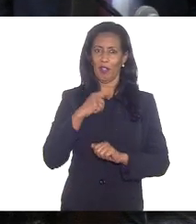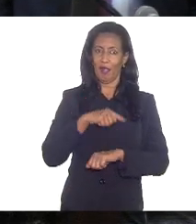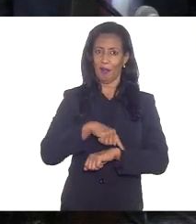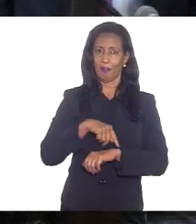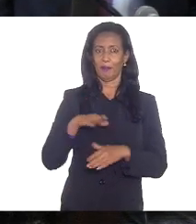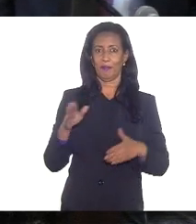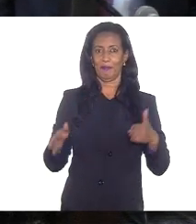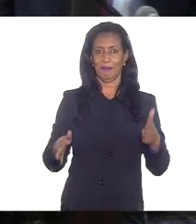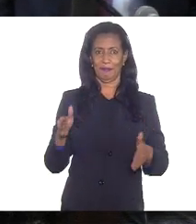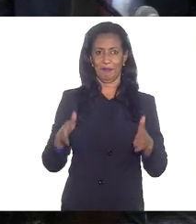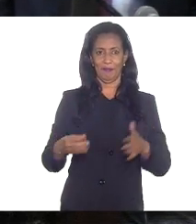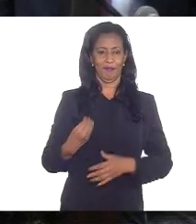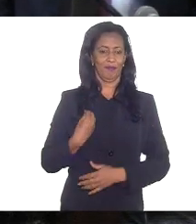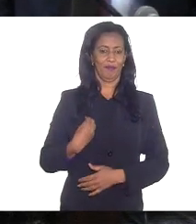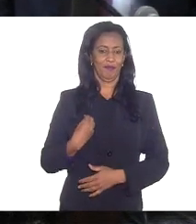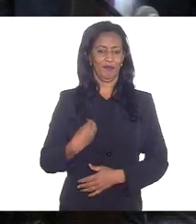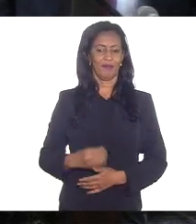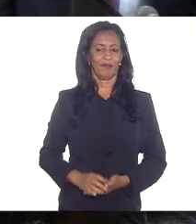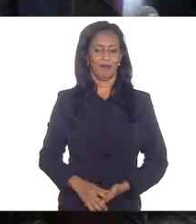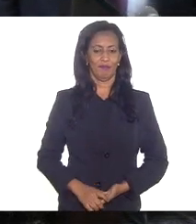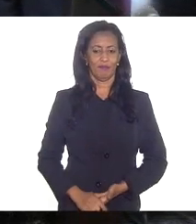estive.